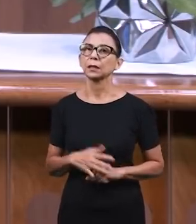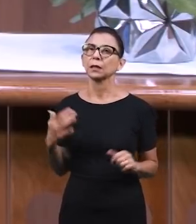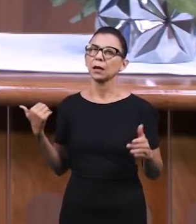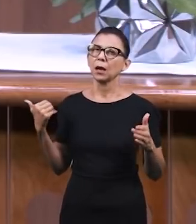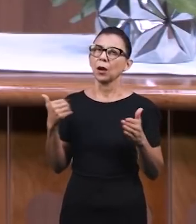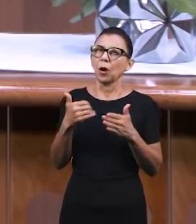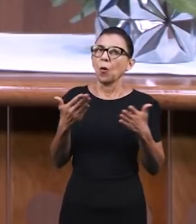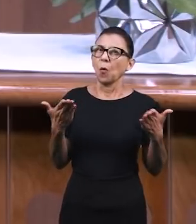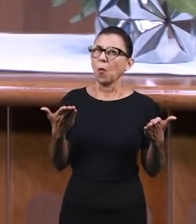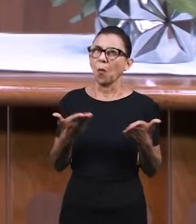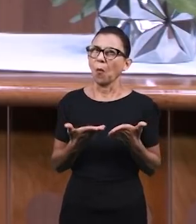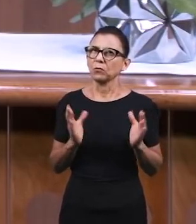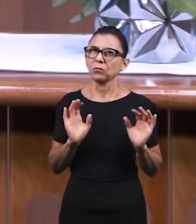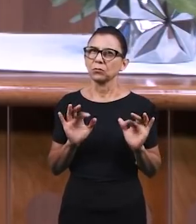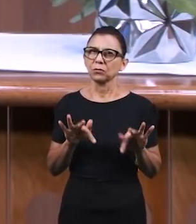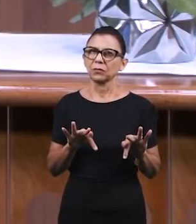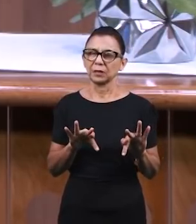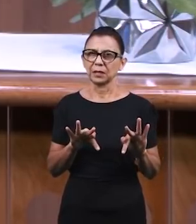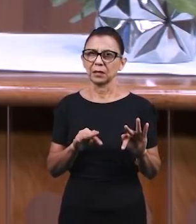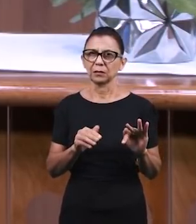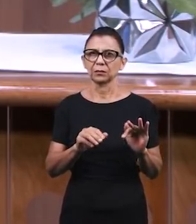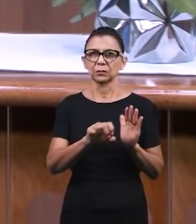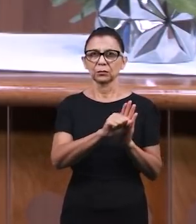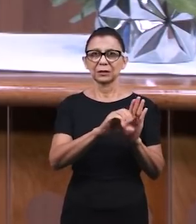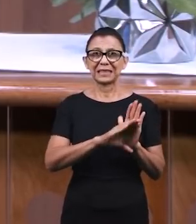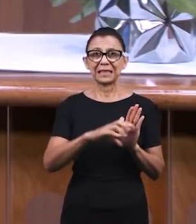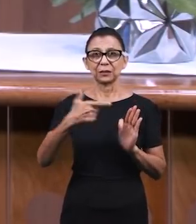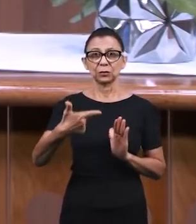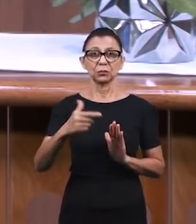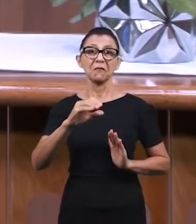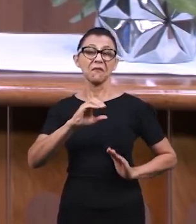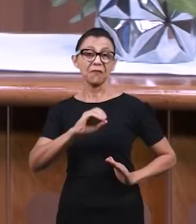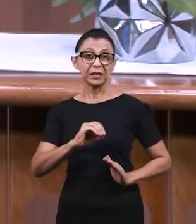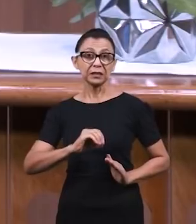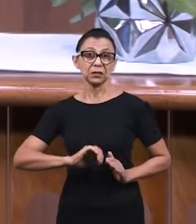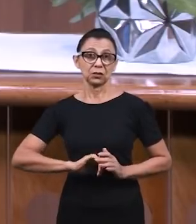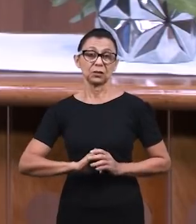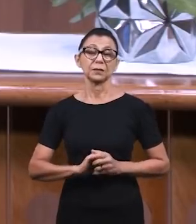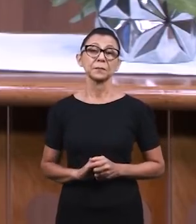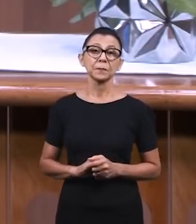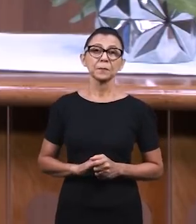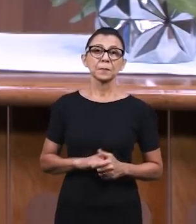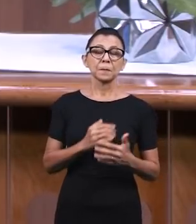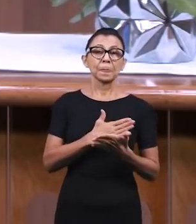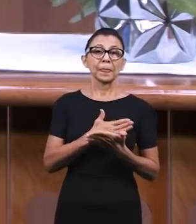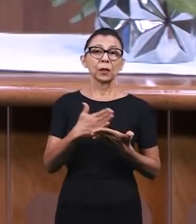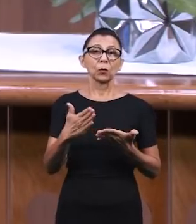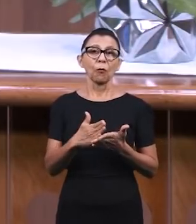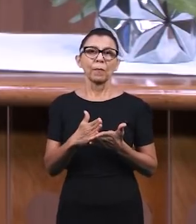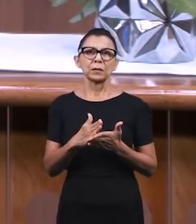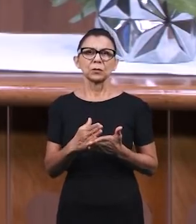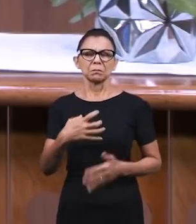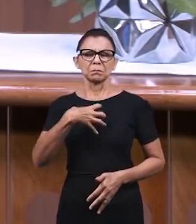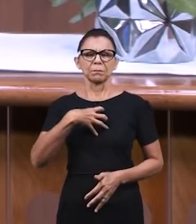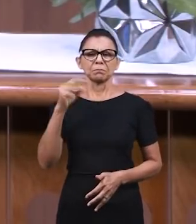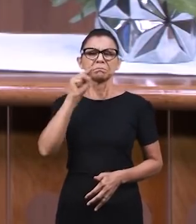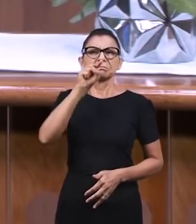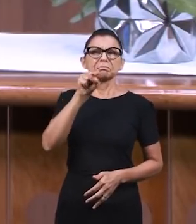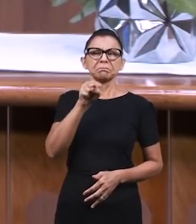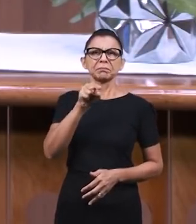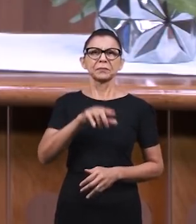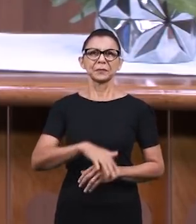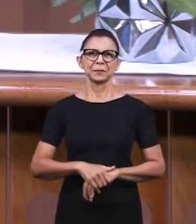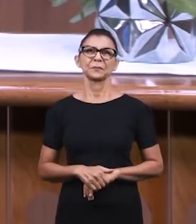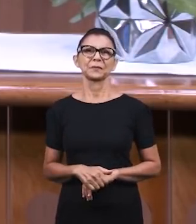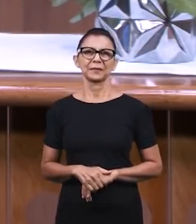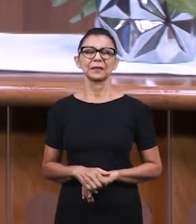no final do século XX, a ansiedade se manifestou muito por uma síndrome que se tornou famosa, que é a